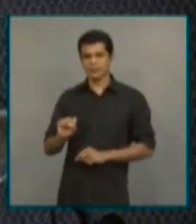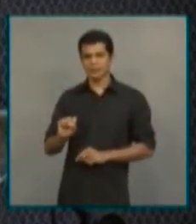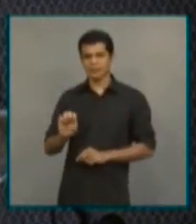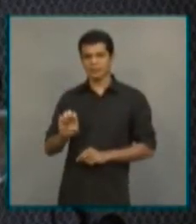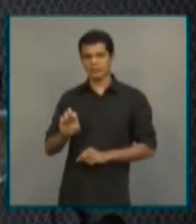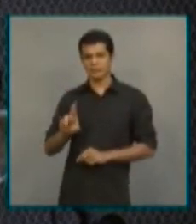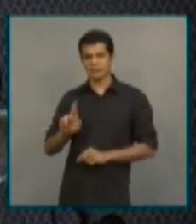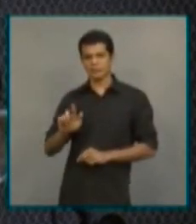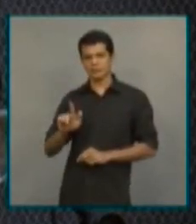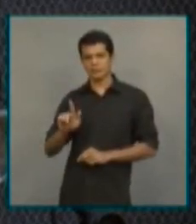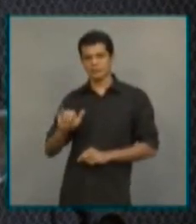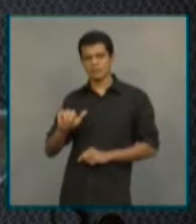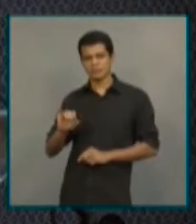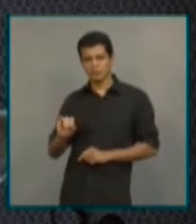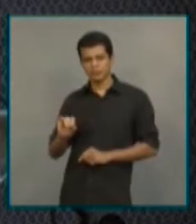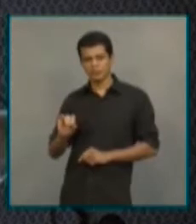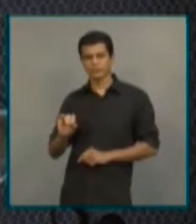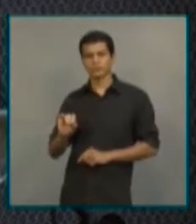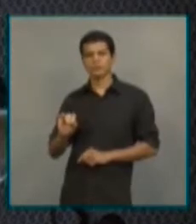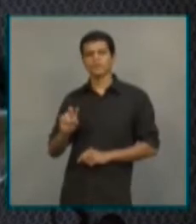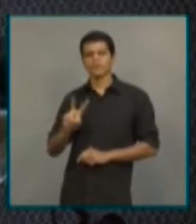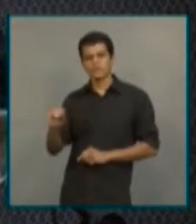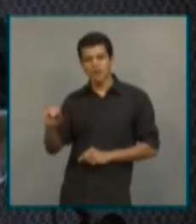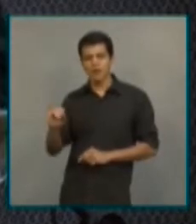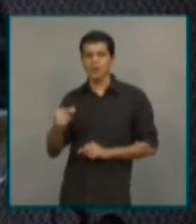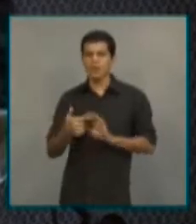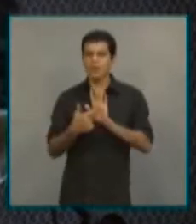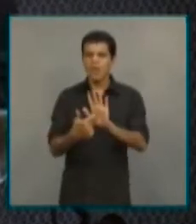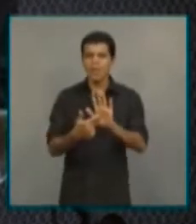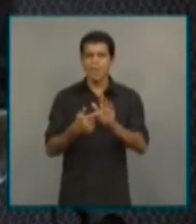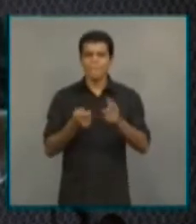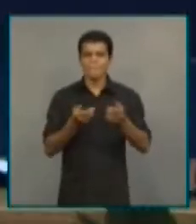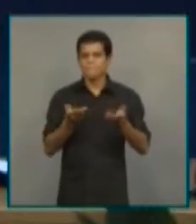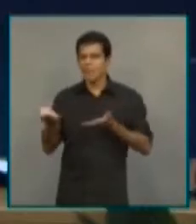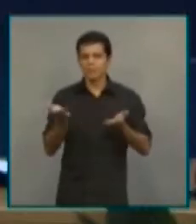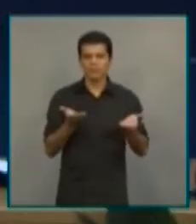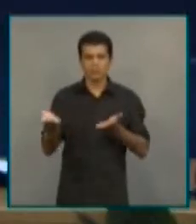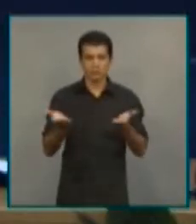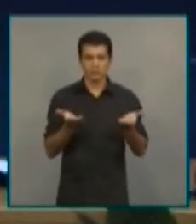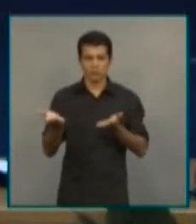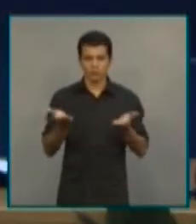a partir deste momento, como mediador do debate.